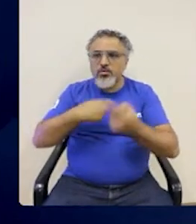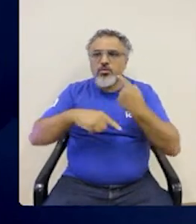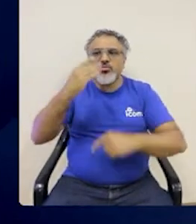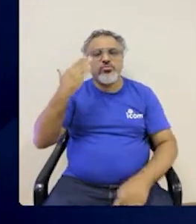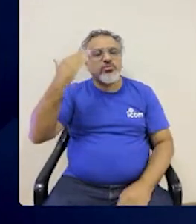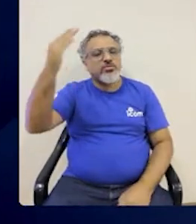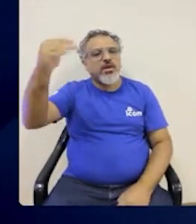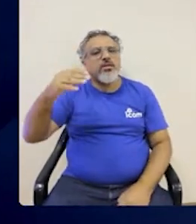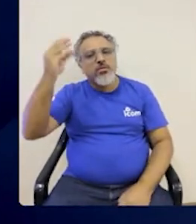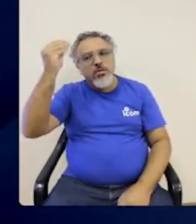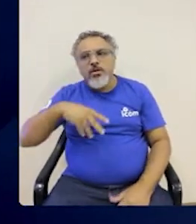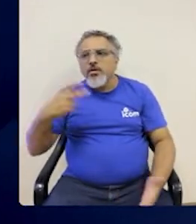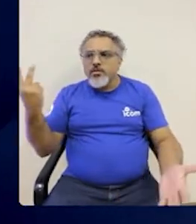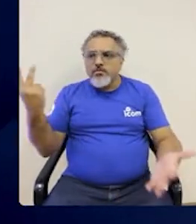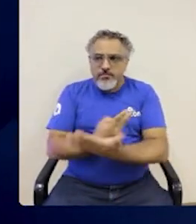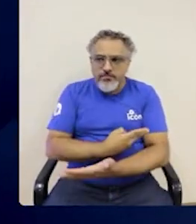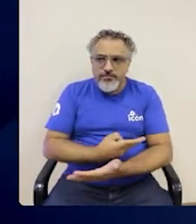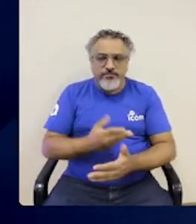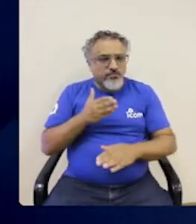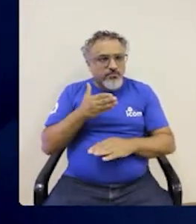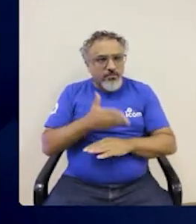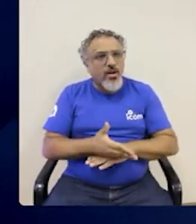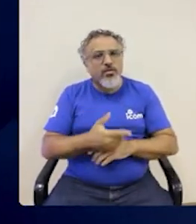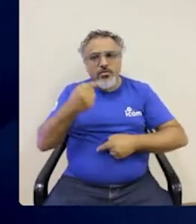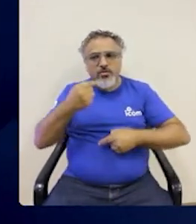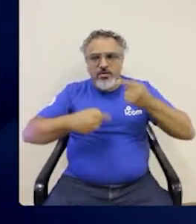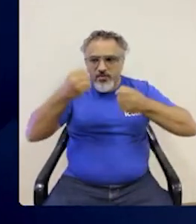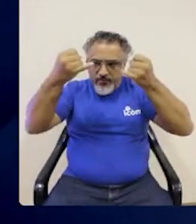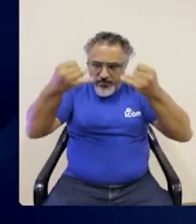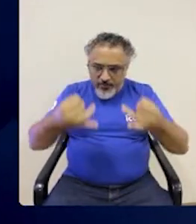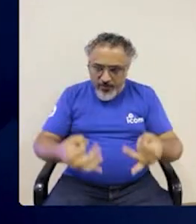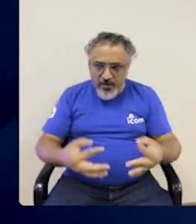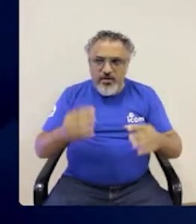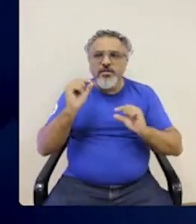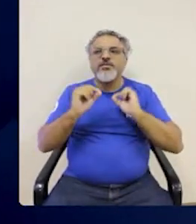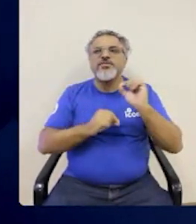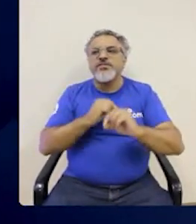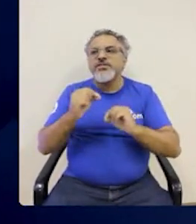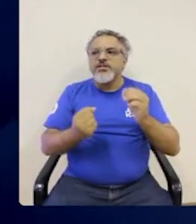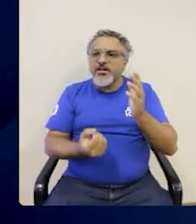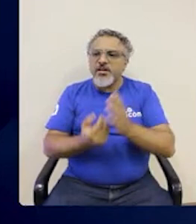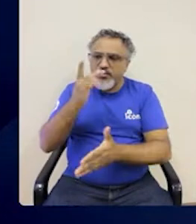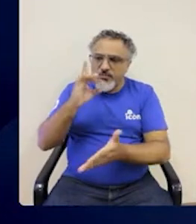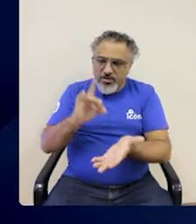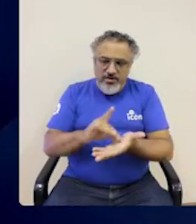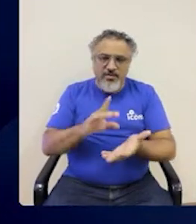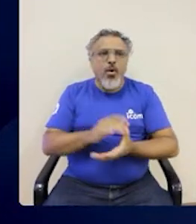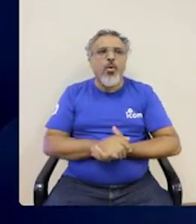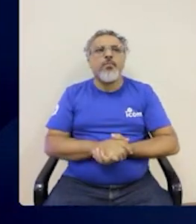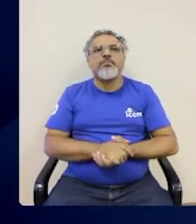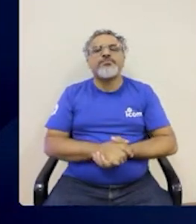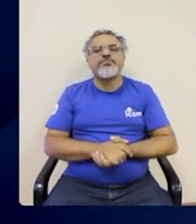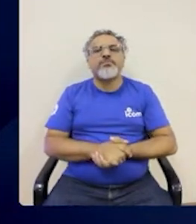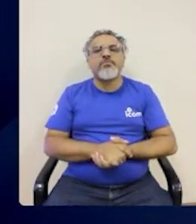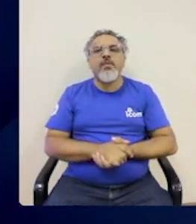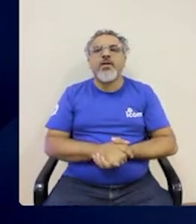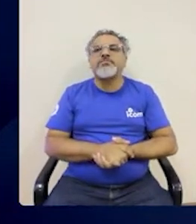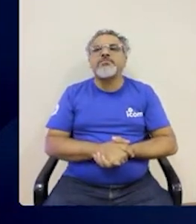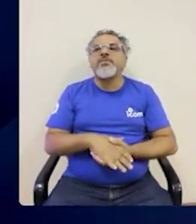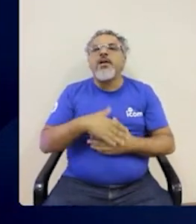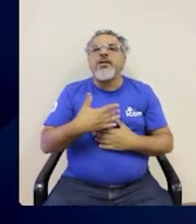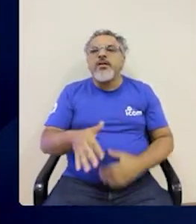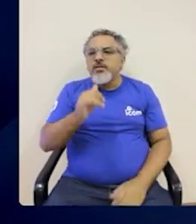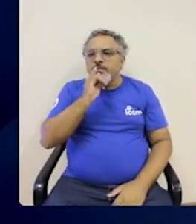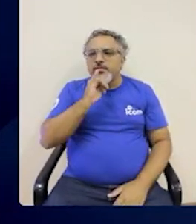ou o fracasso da implantação daquela intervenção? Então, aqui a gente está falando ainda de implantação. Então, por